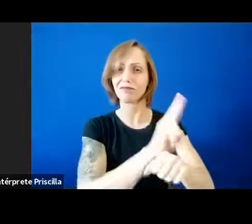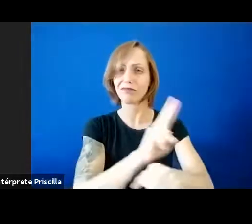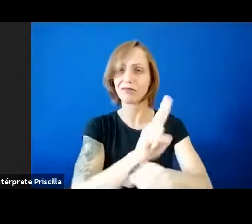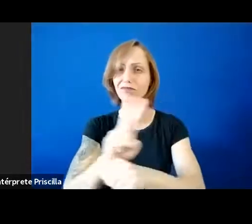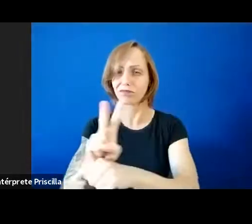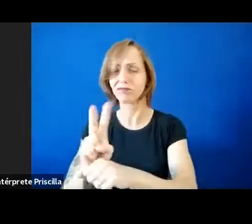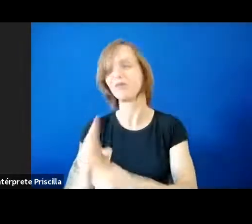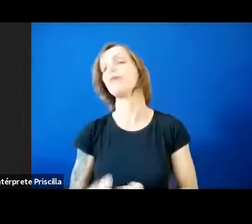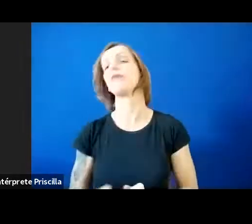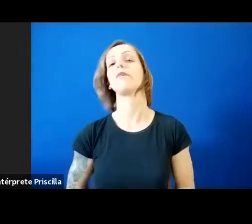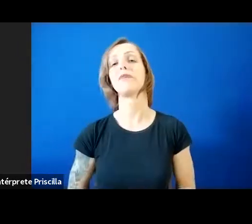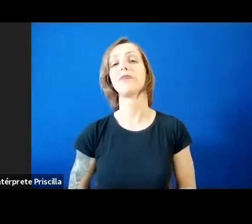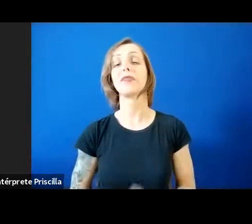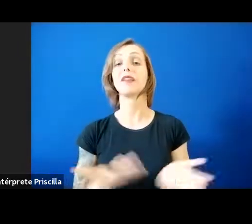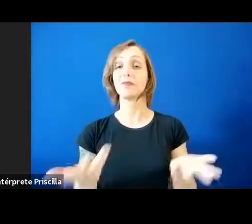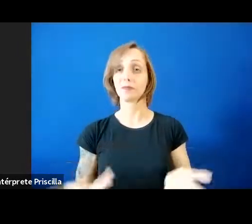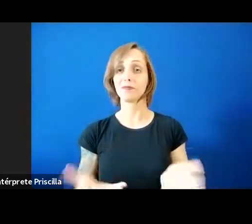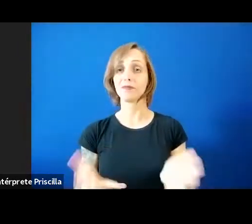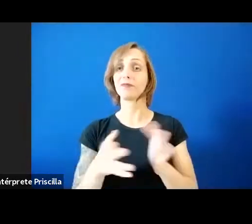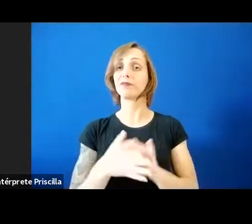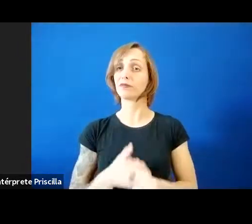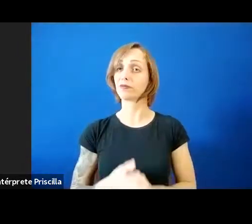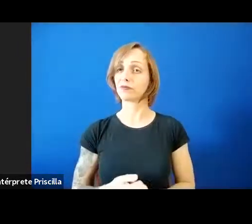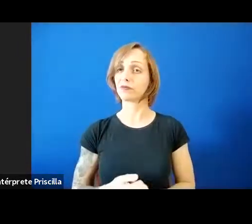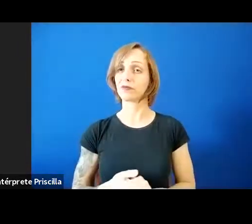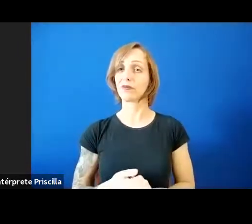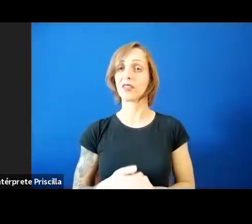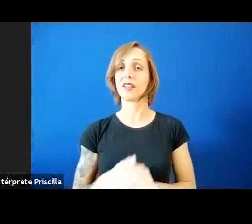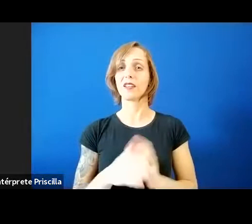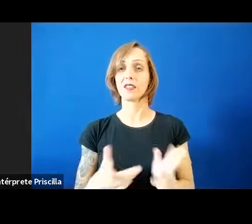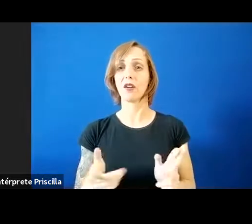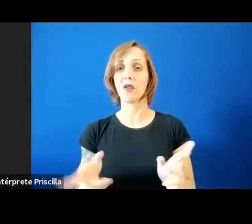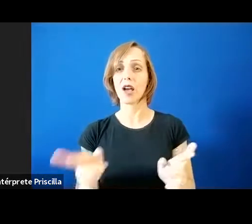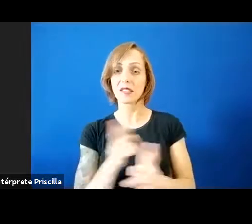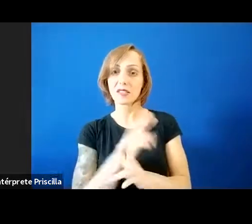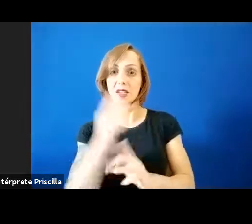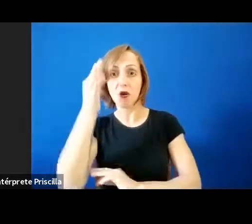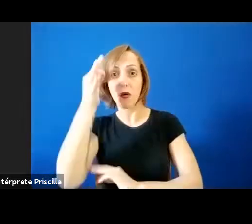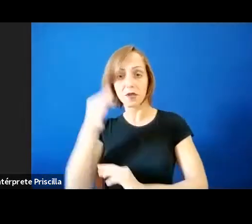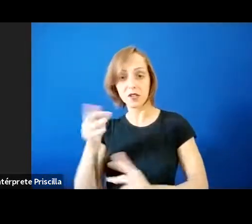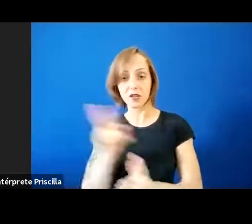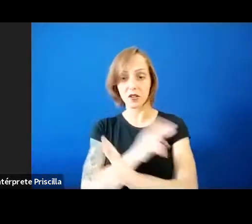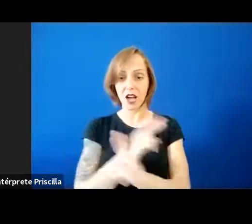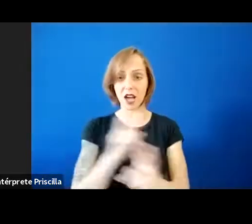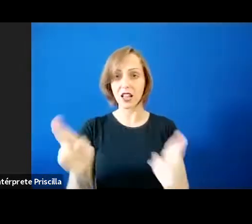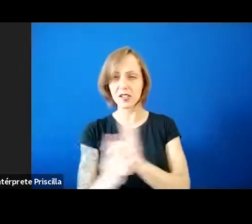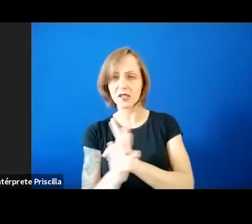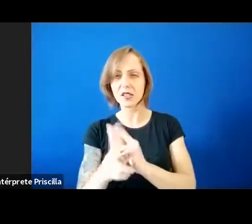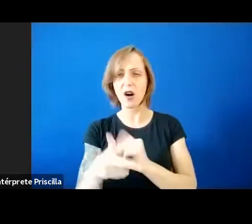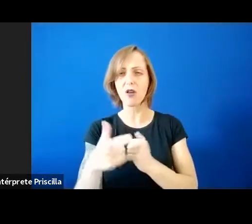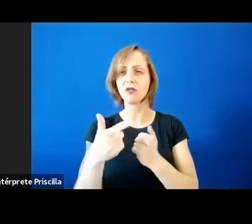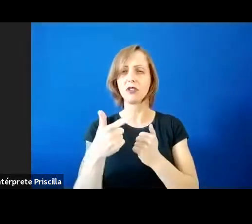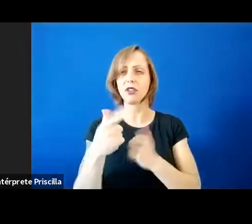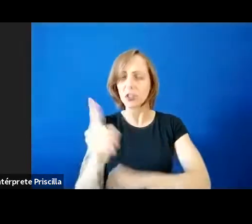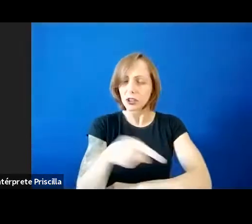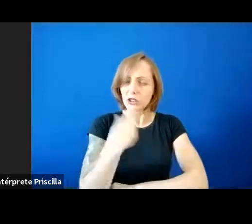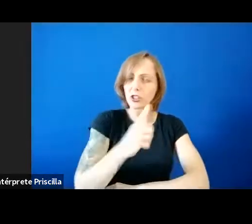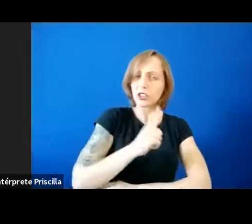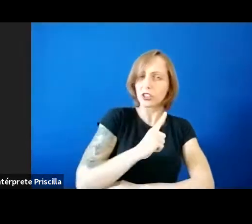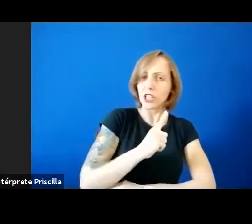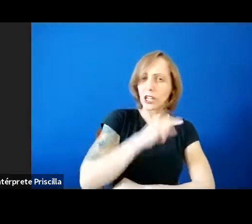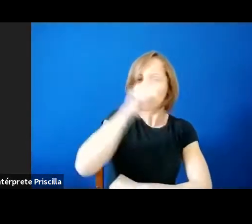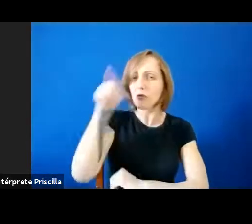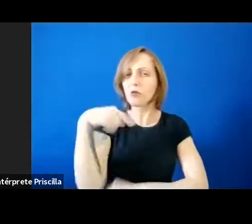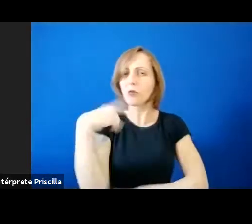esse entendimento que nós temos dessa relação com a natureza, com a Mãe Terra, né? Com tudo que tem ao nosso